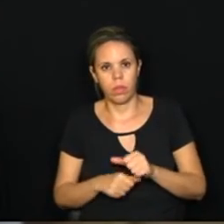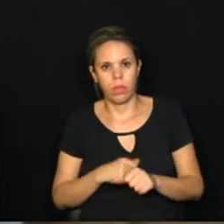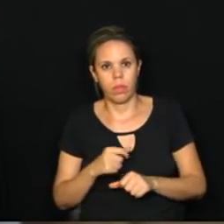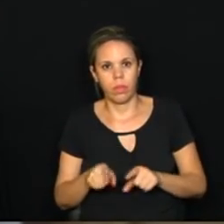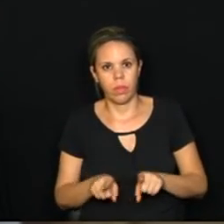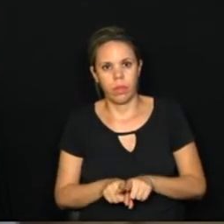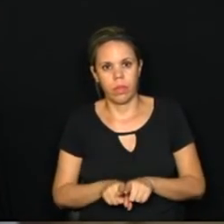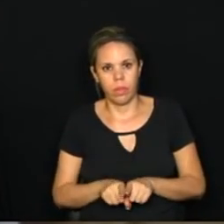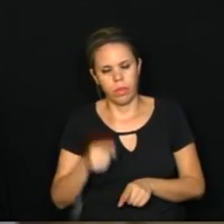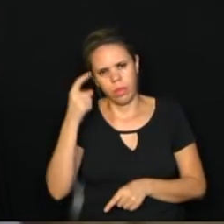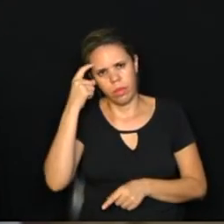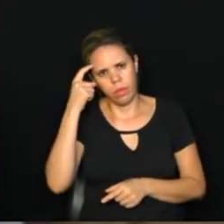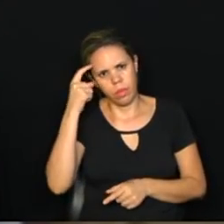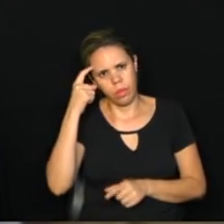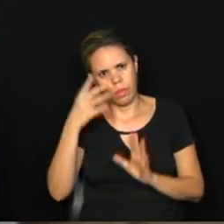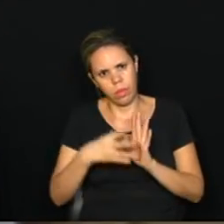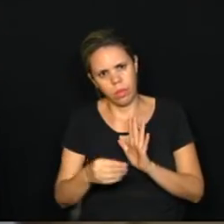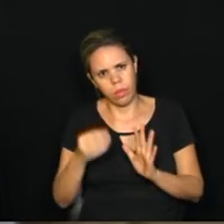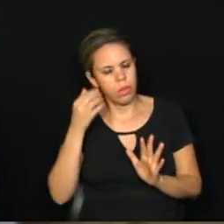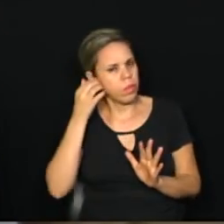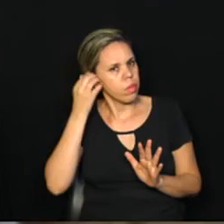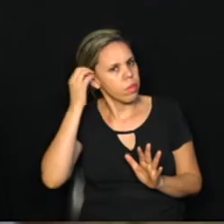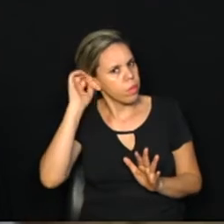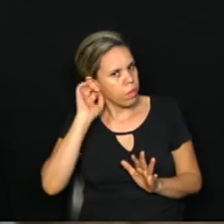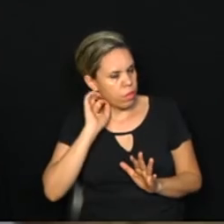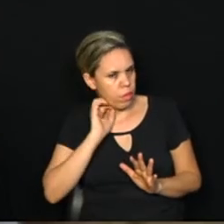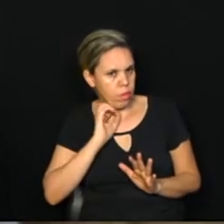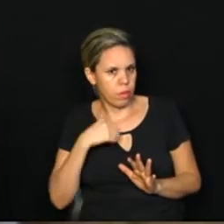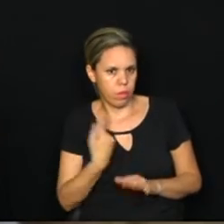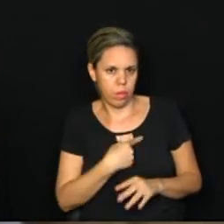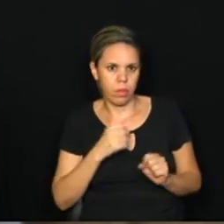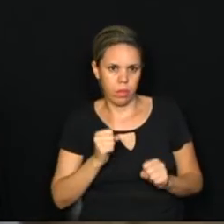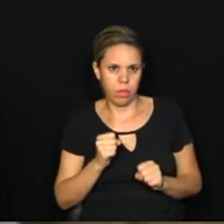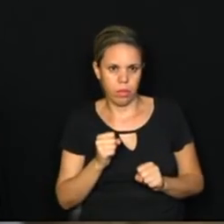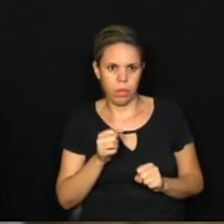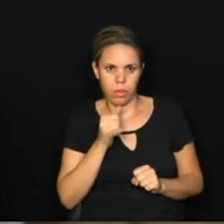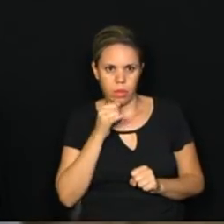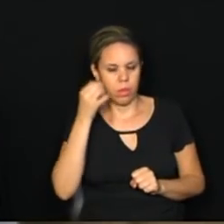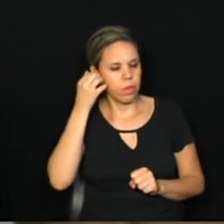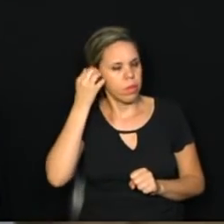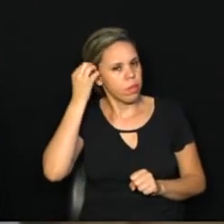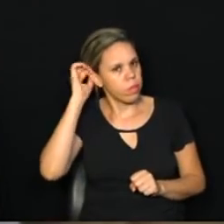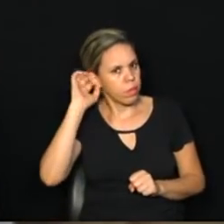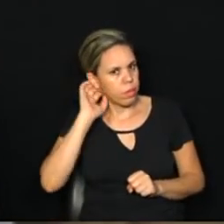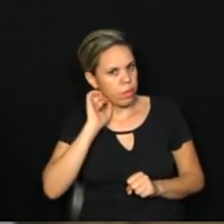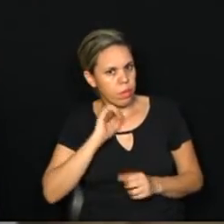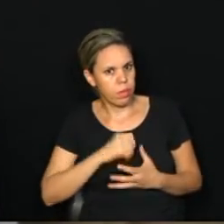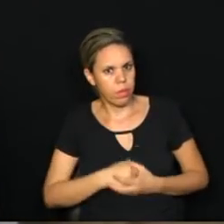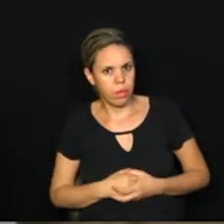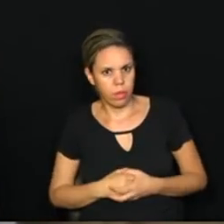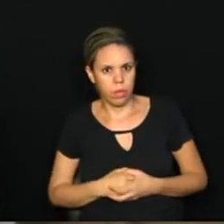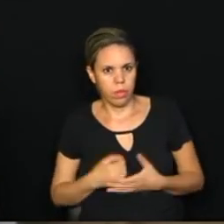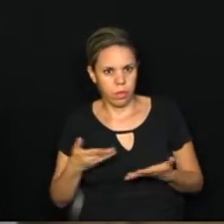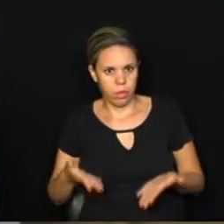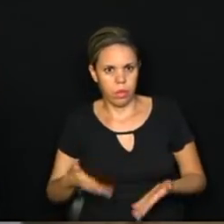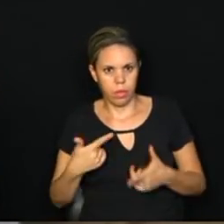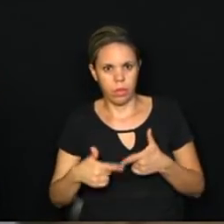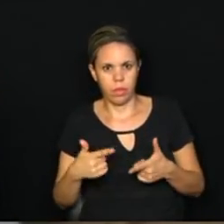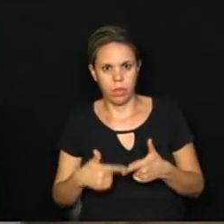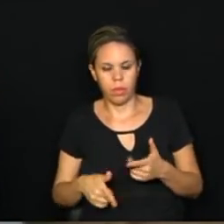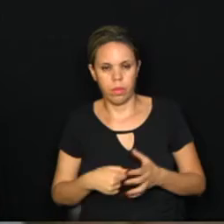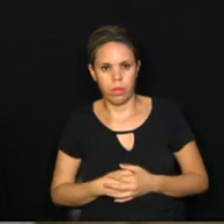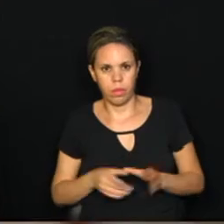na forma de pensar os modelos e também a gente poder atacar as causas desses problemas.